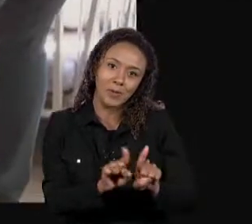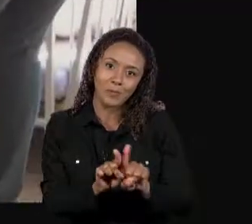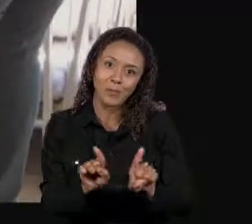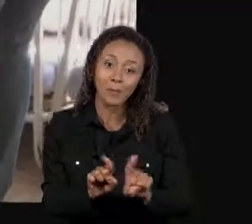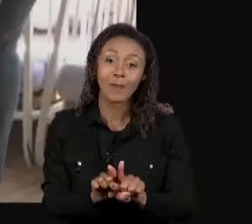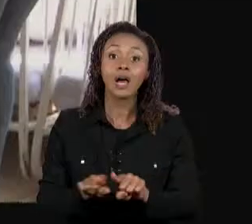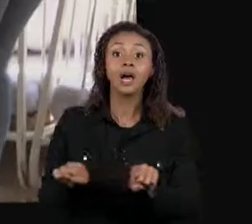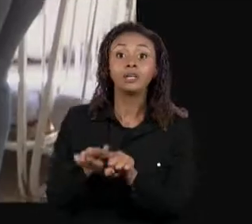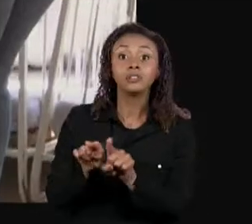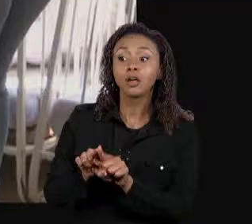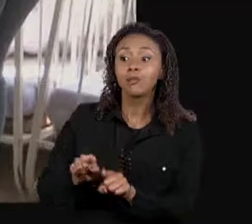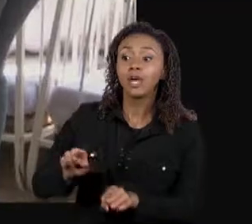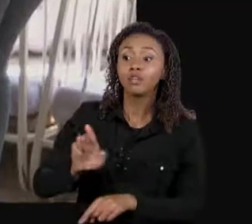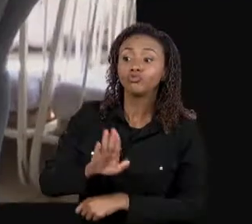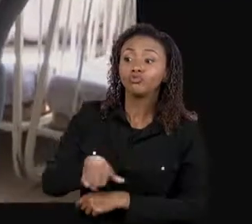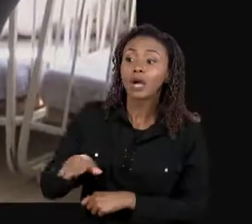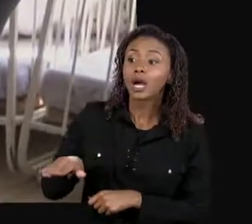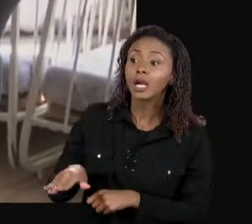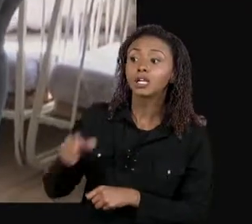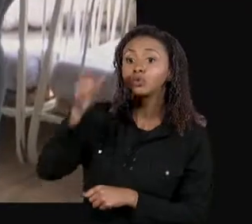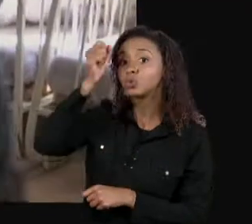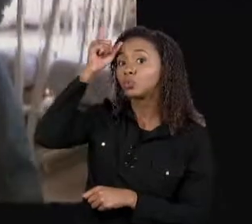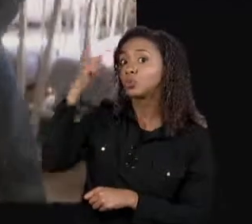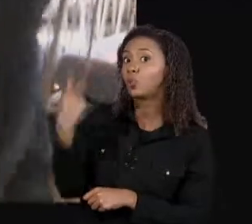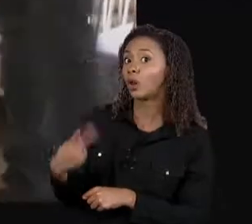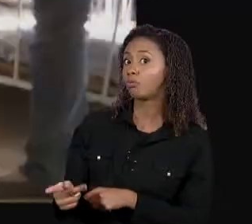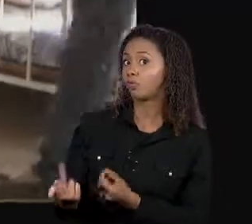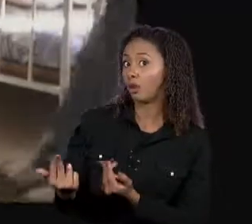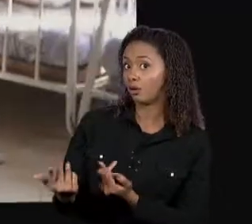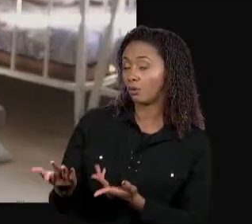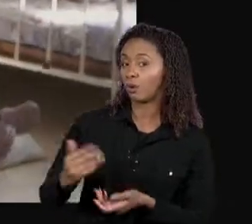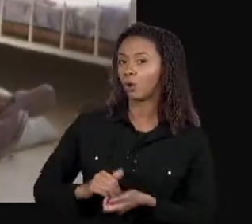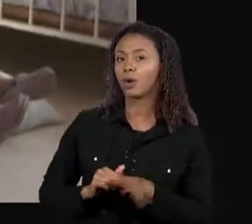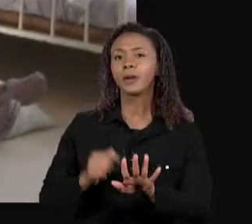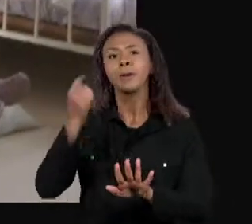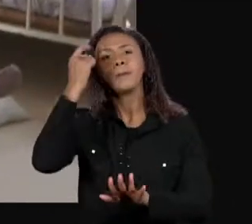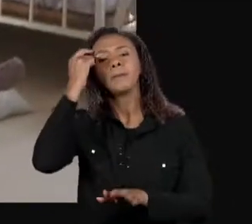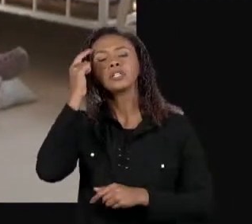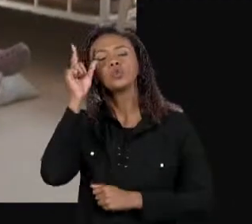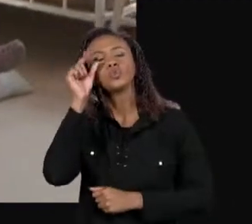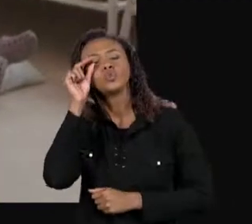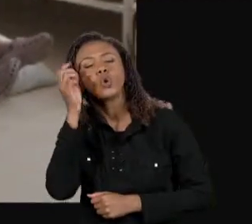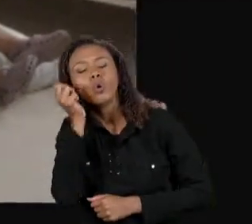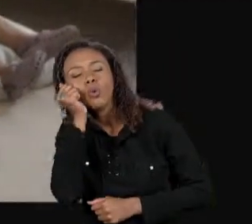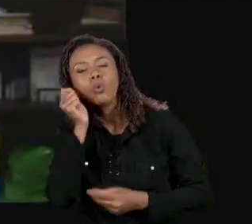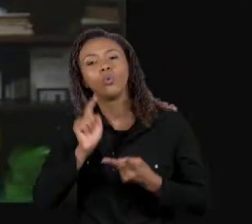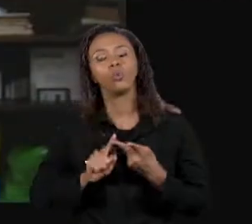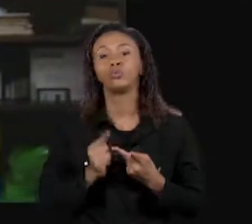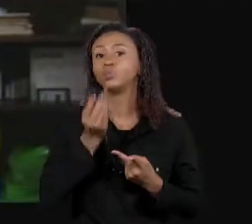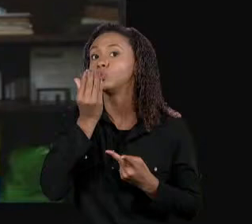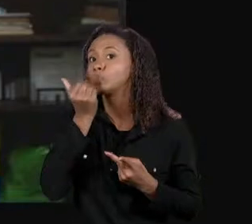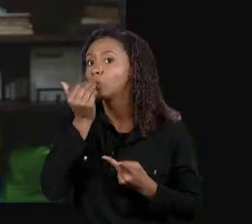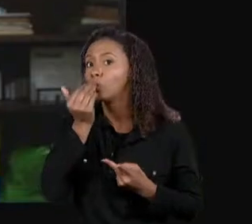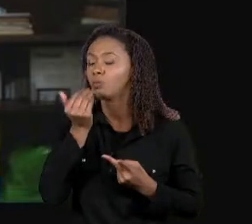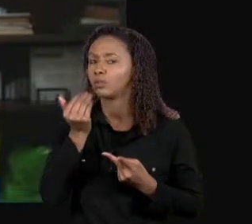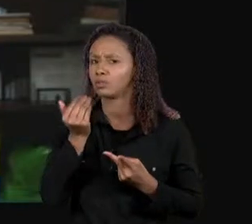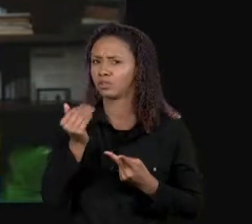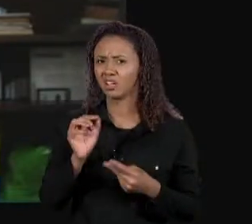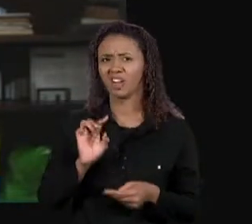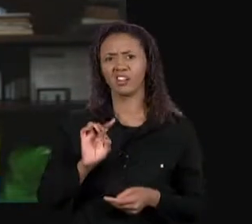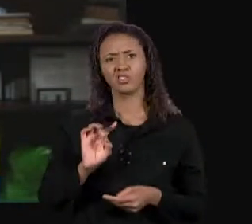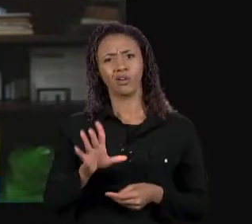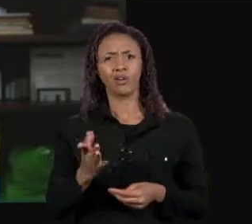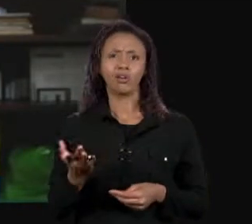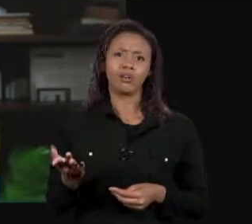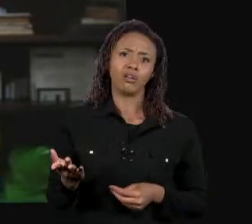da sua comunidade, né, da sua cultura. Então, quando nós estamos falando de sono, de alimentação, não são práticas simplesmente,